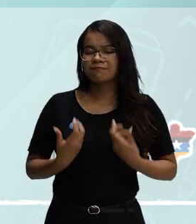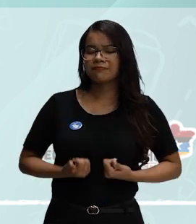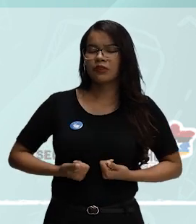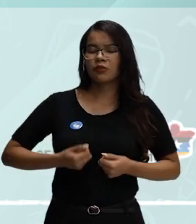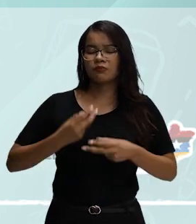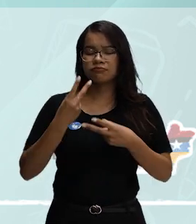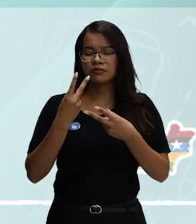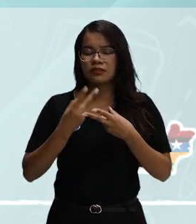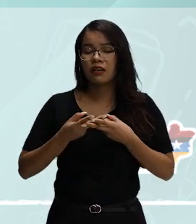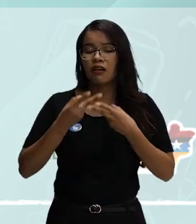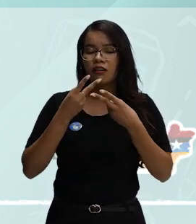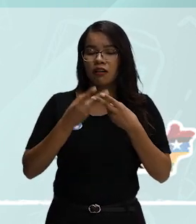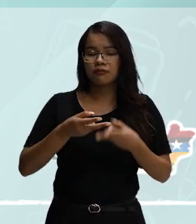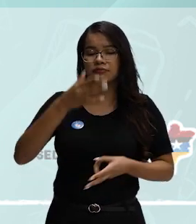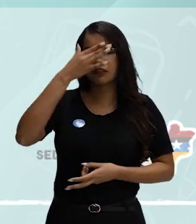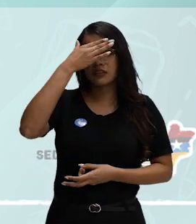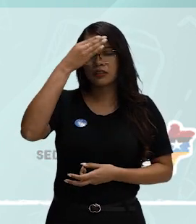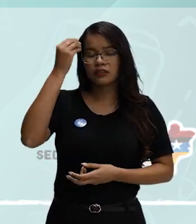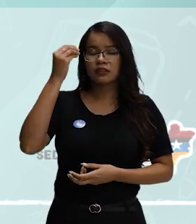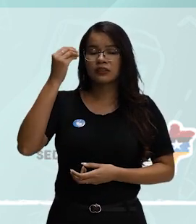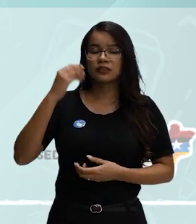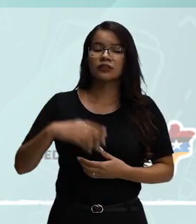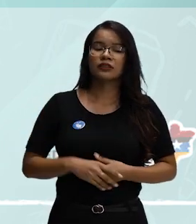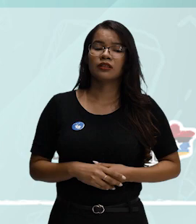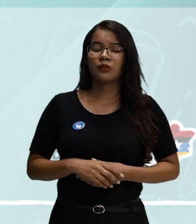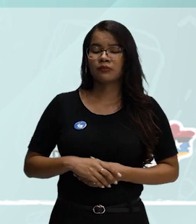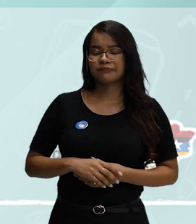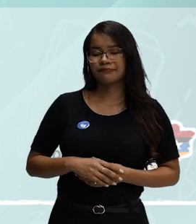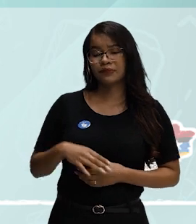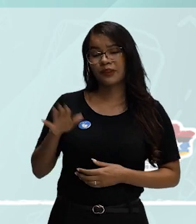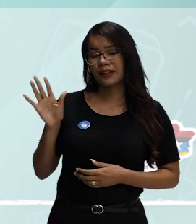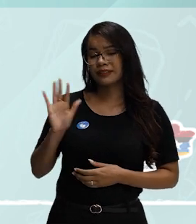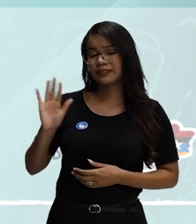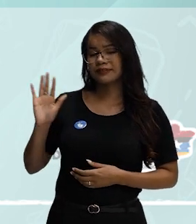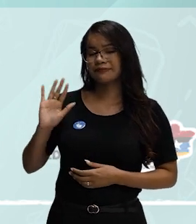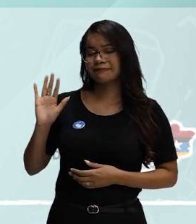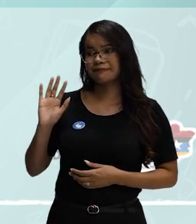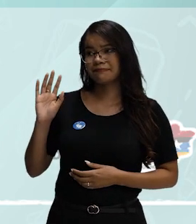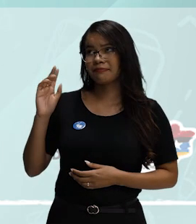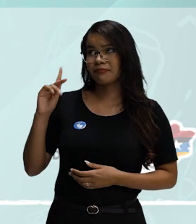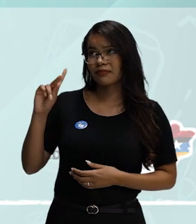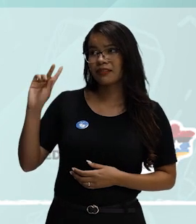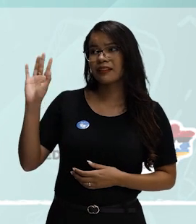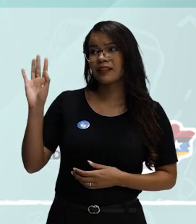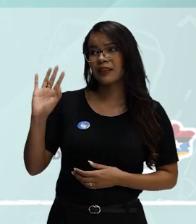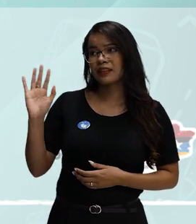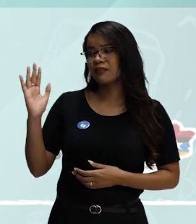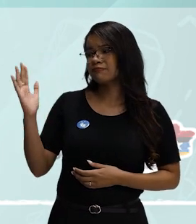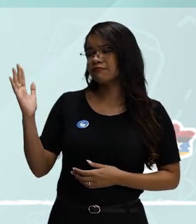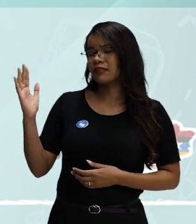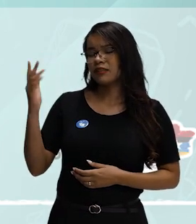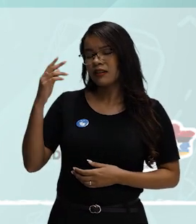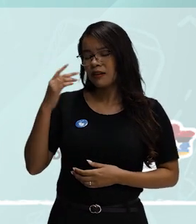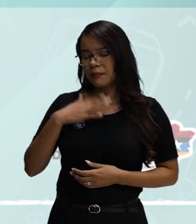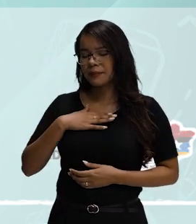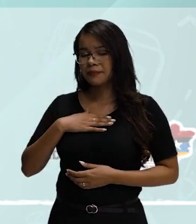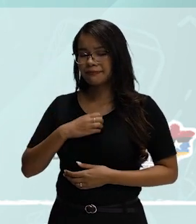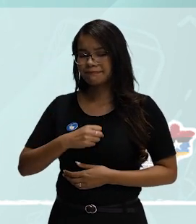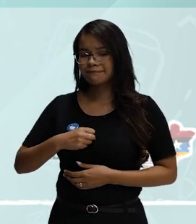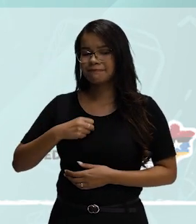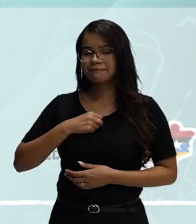me tem posto. O adeus, o teu adeus, minha